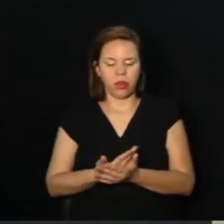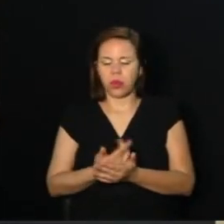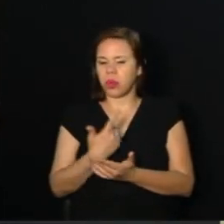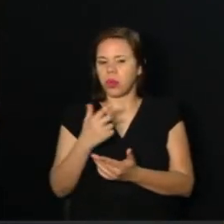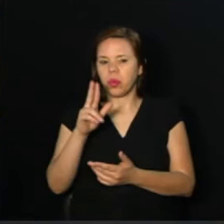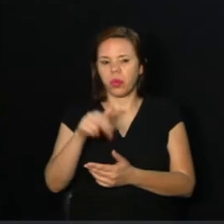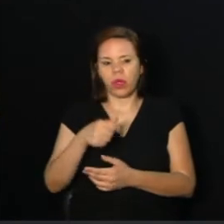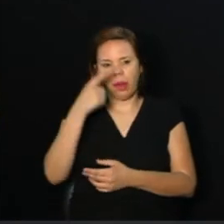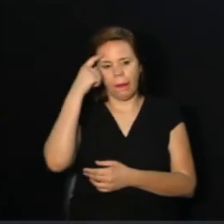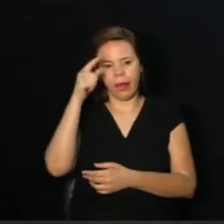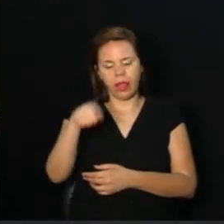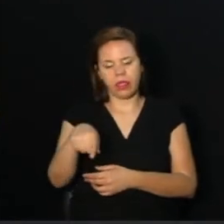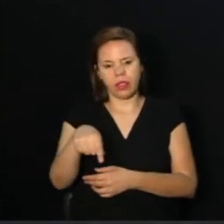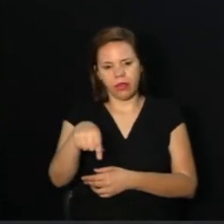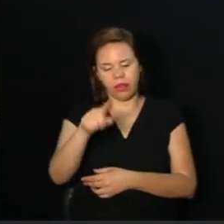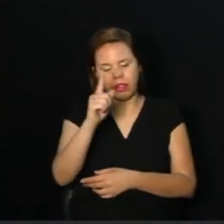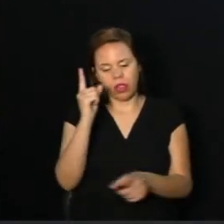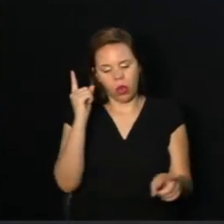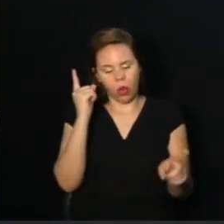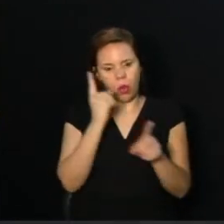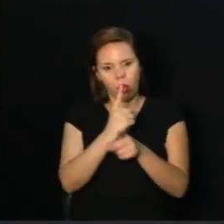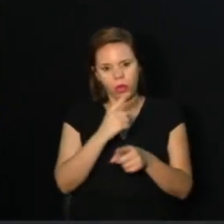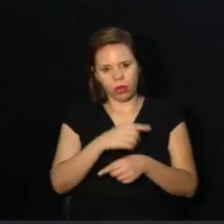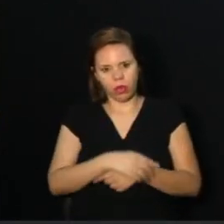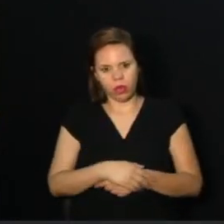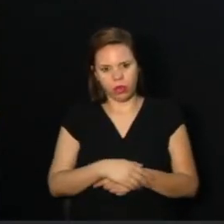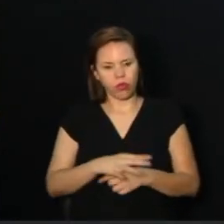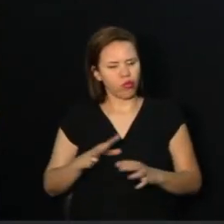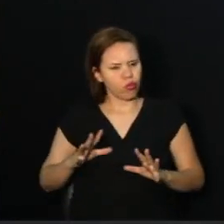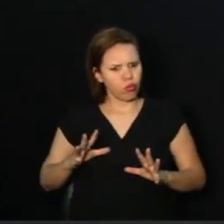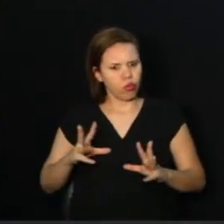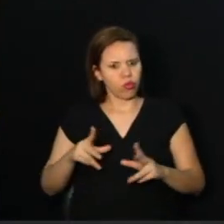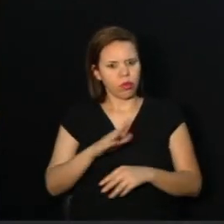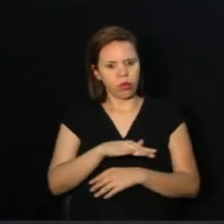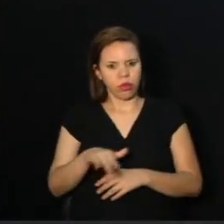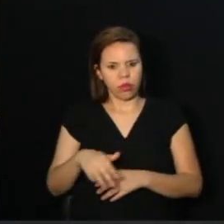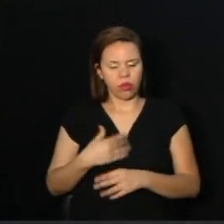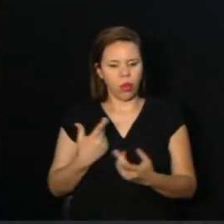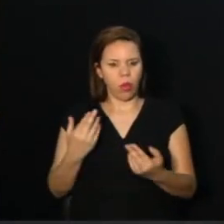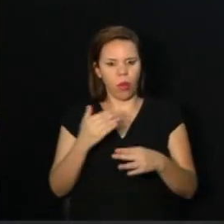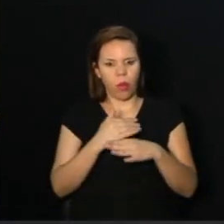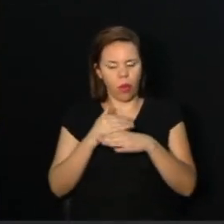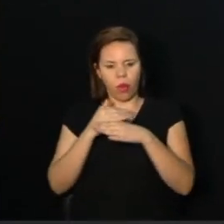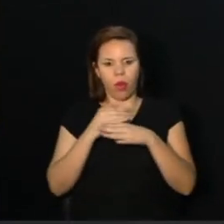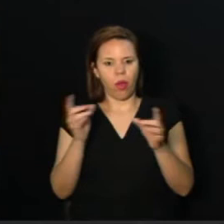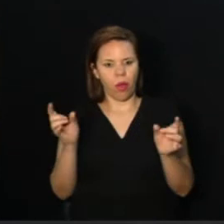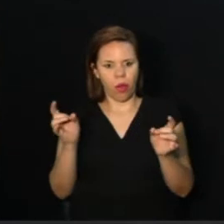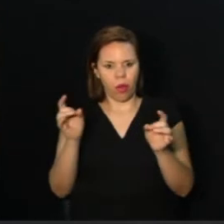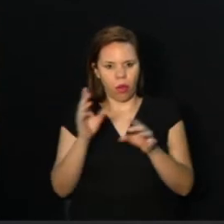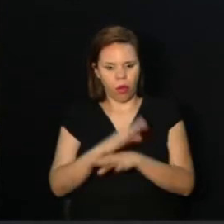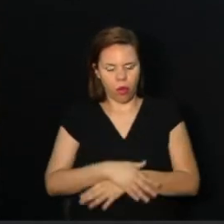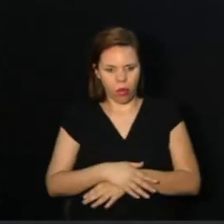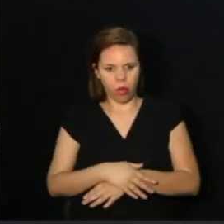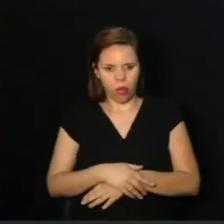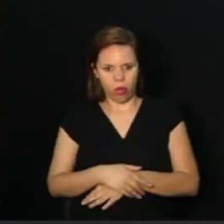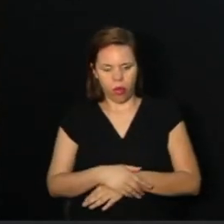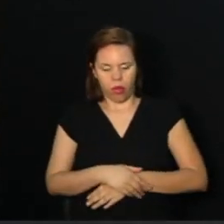pensem que vocês vão encontrar todas as crianças iguais, prontas e